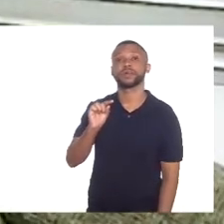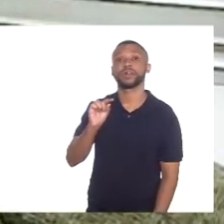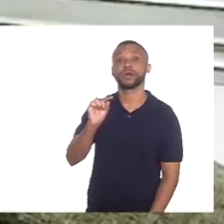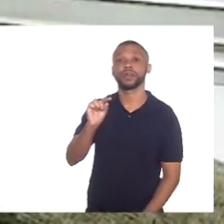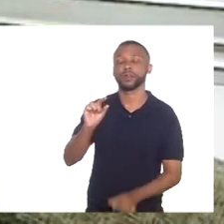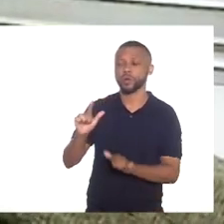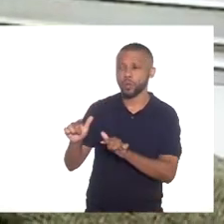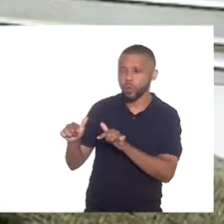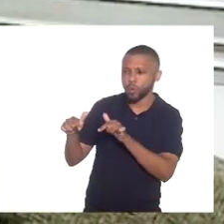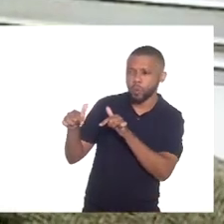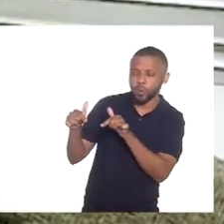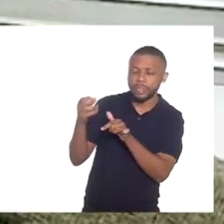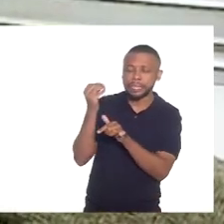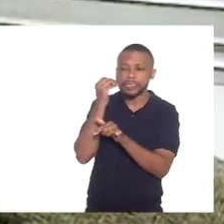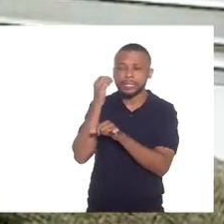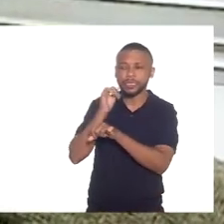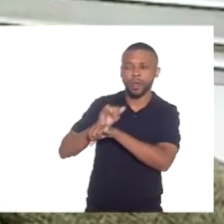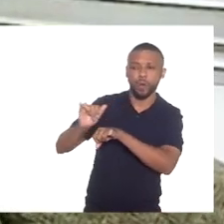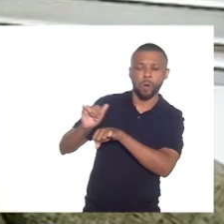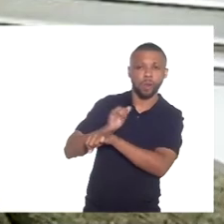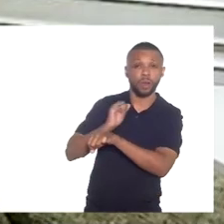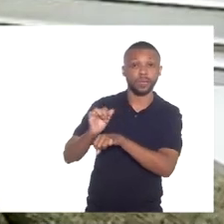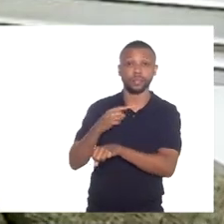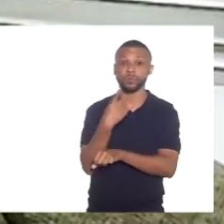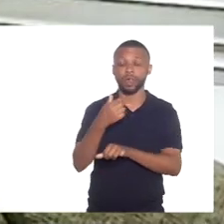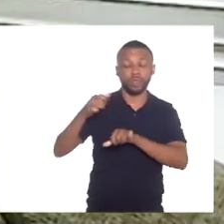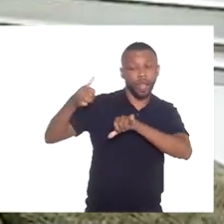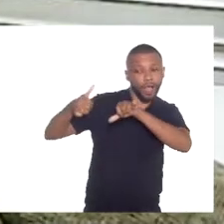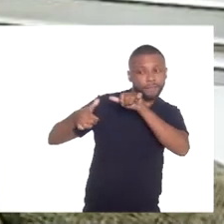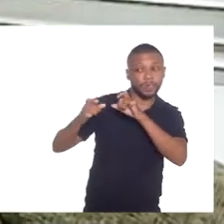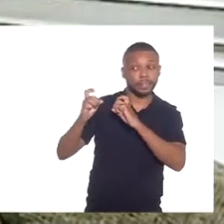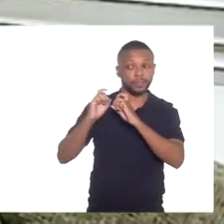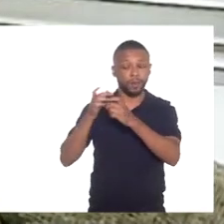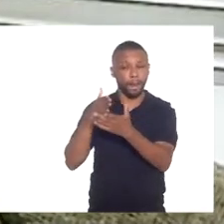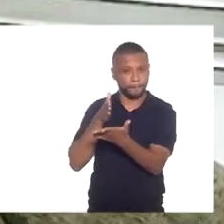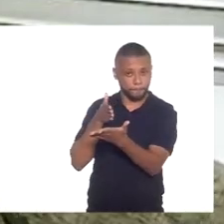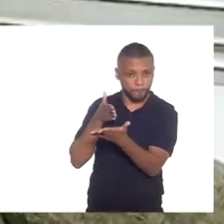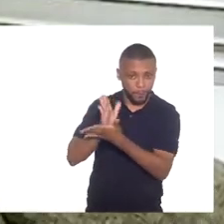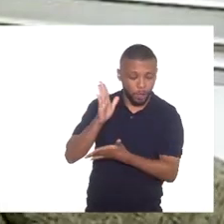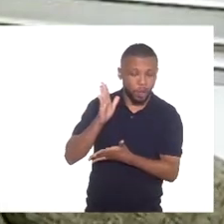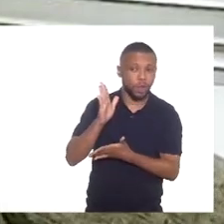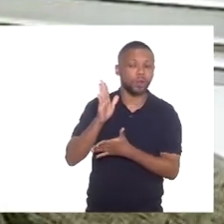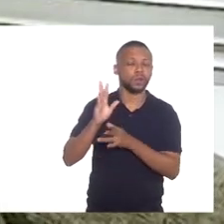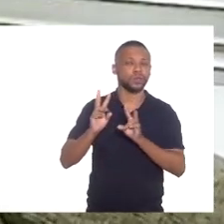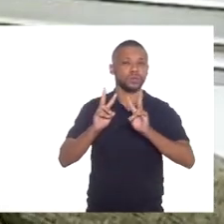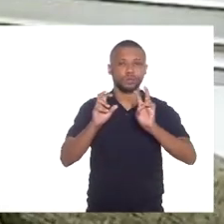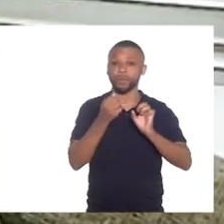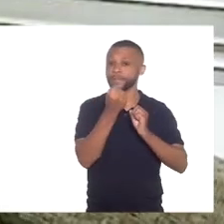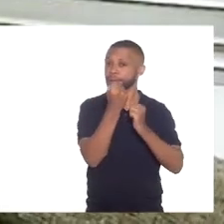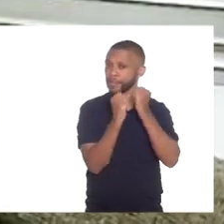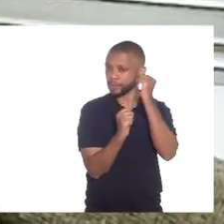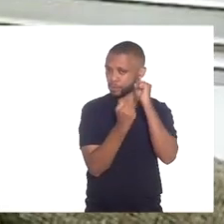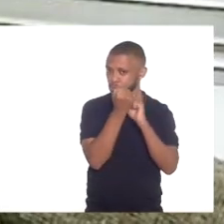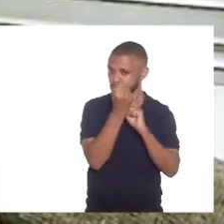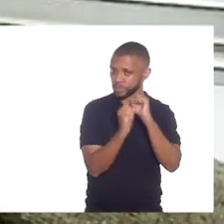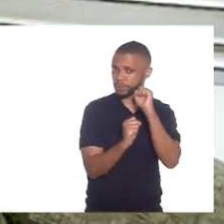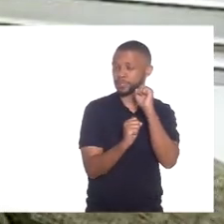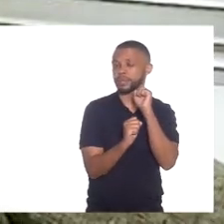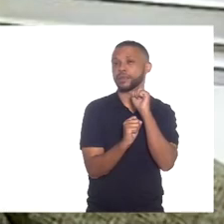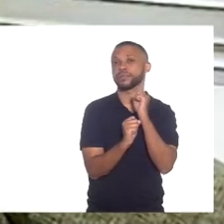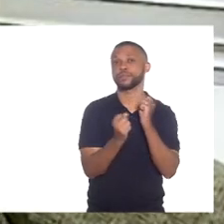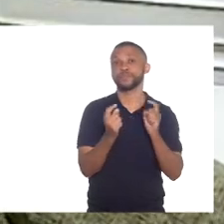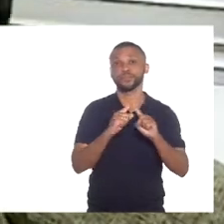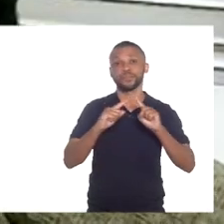afretamento, né? Em que nós aprovamos aqui o repeto industrialização e acabou